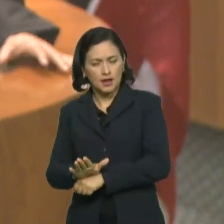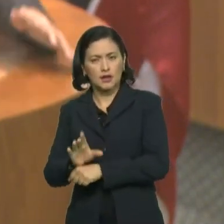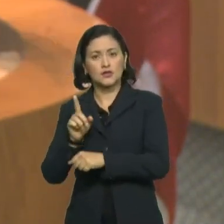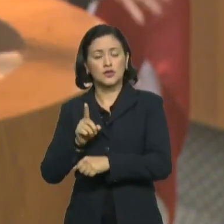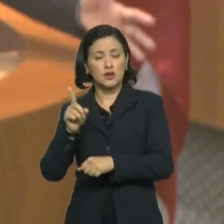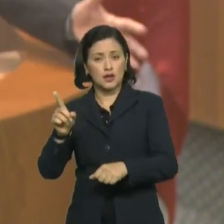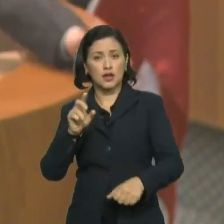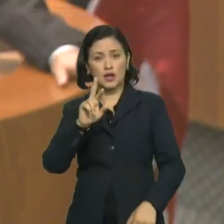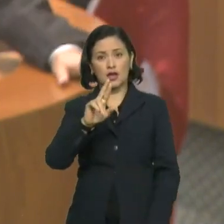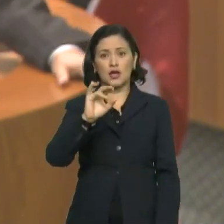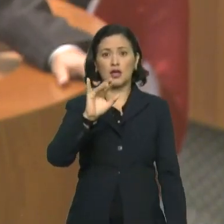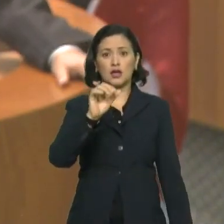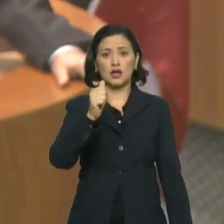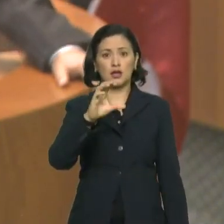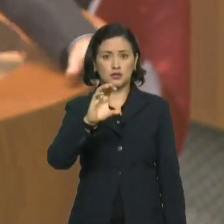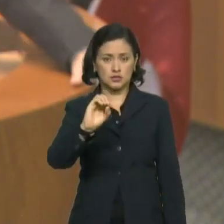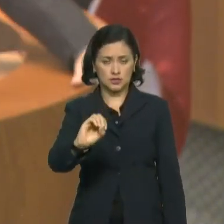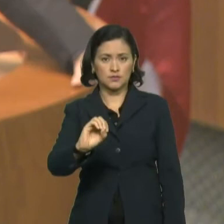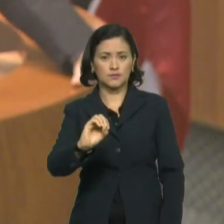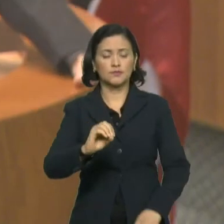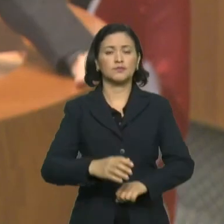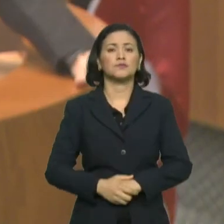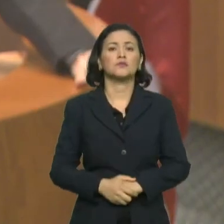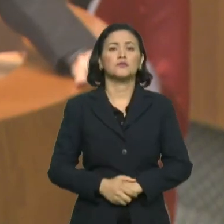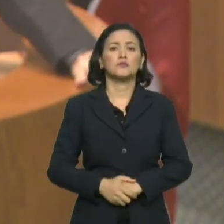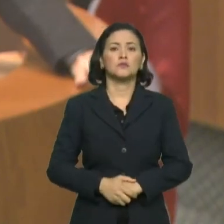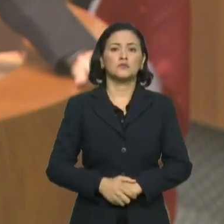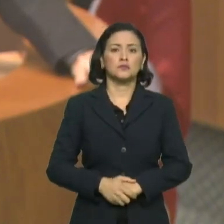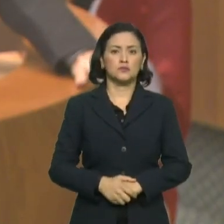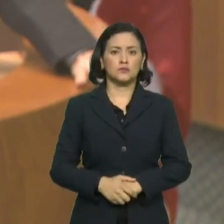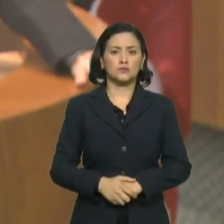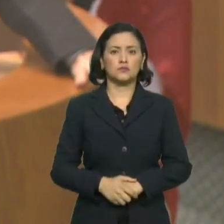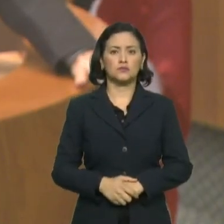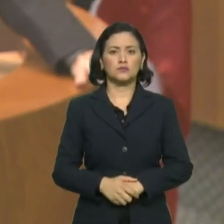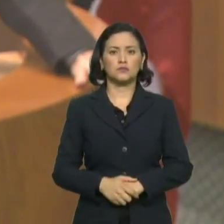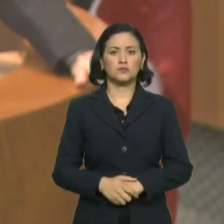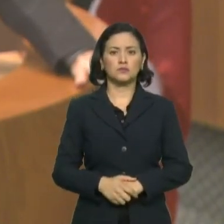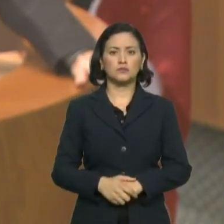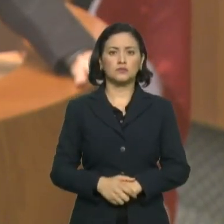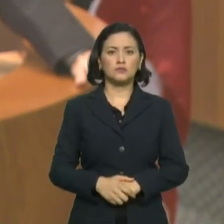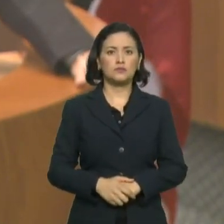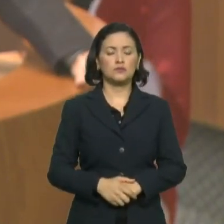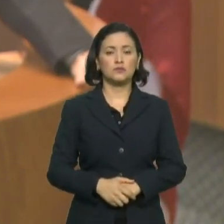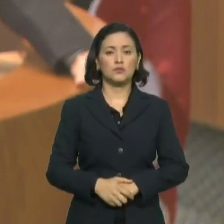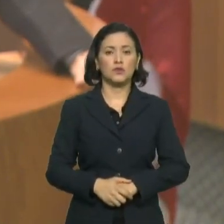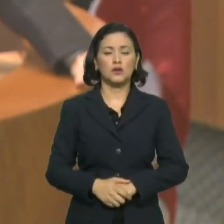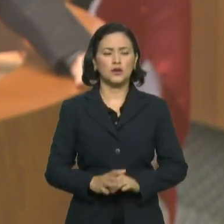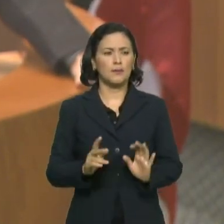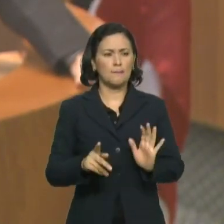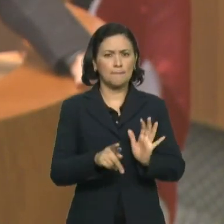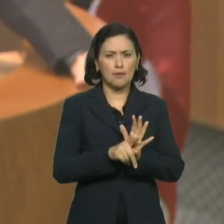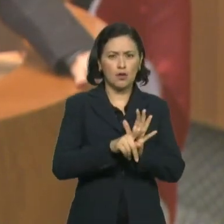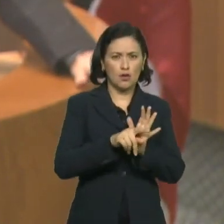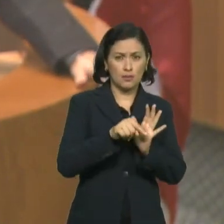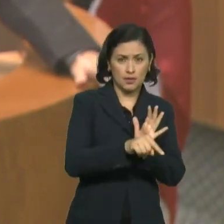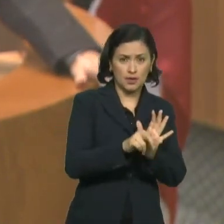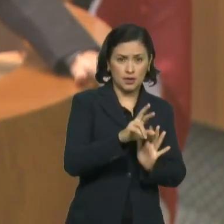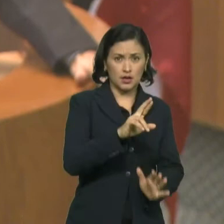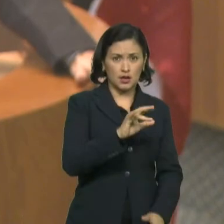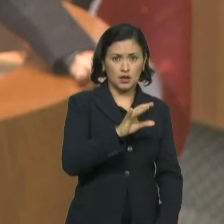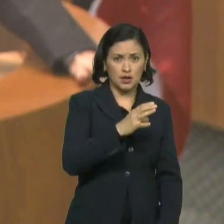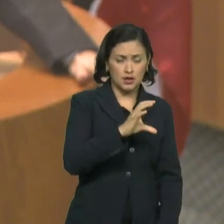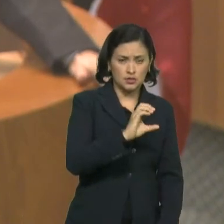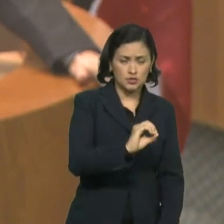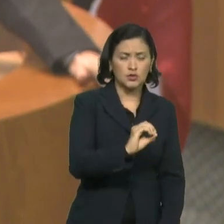Riachão, e especificamente, no caso de Riachão, no assentamento